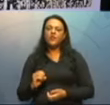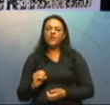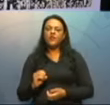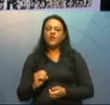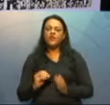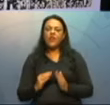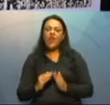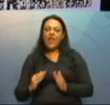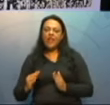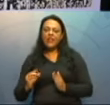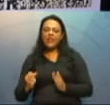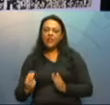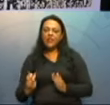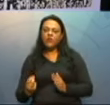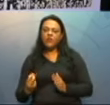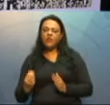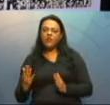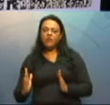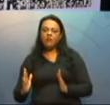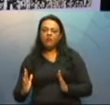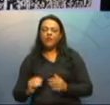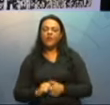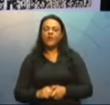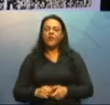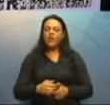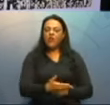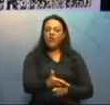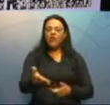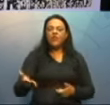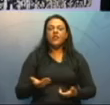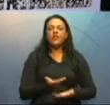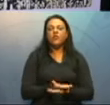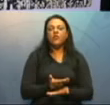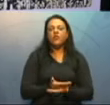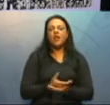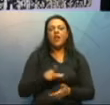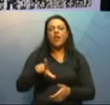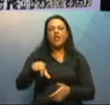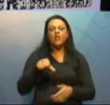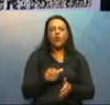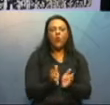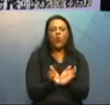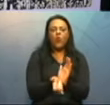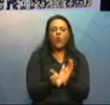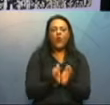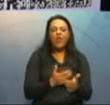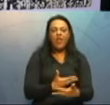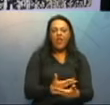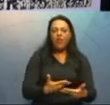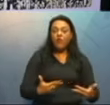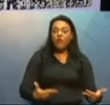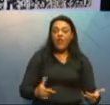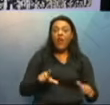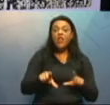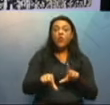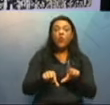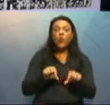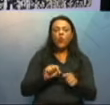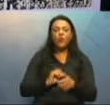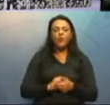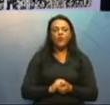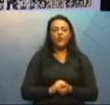220 a 222, vocês estudaram sobre a escolha das hortaliças